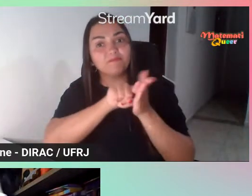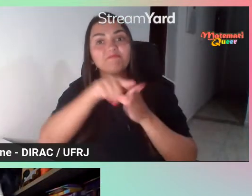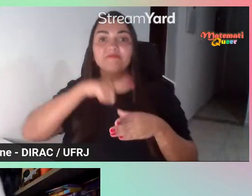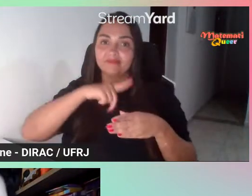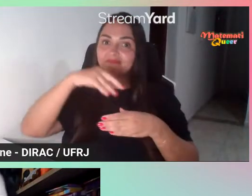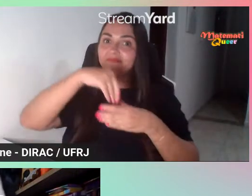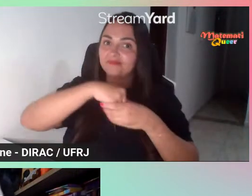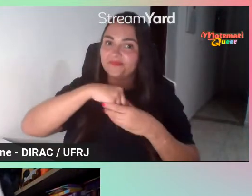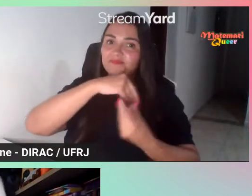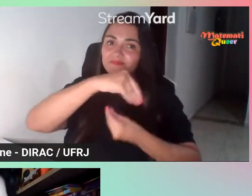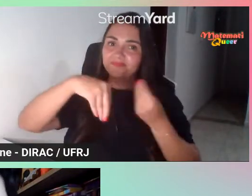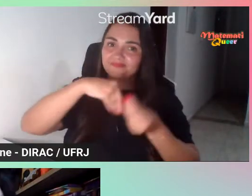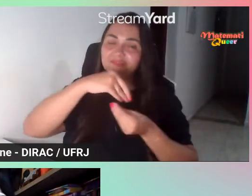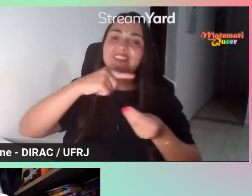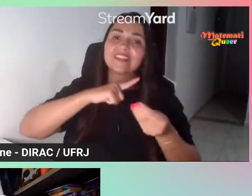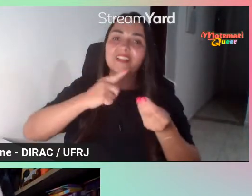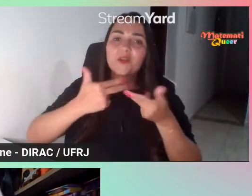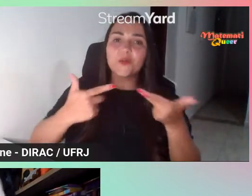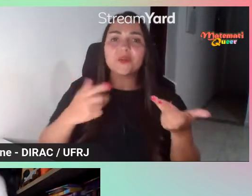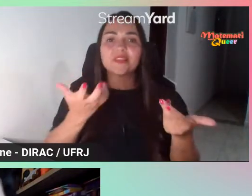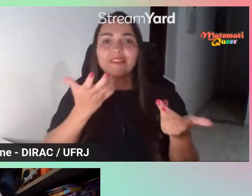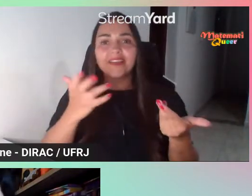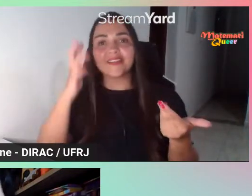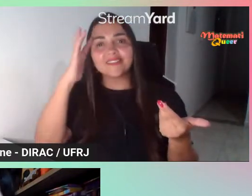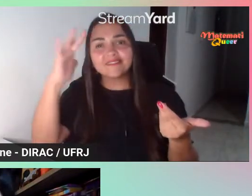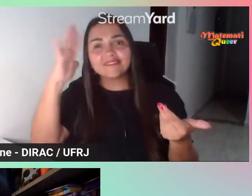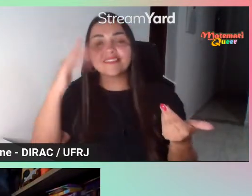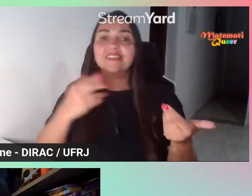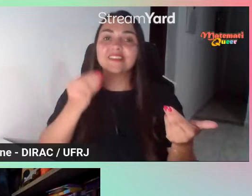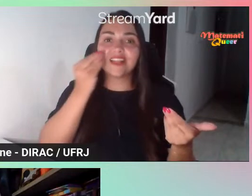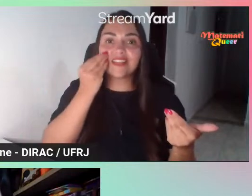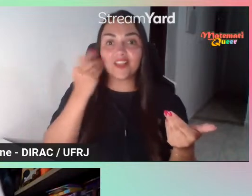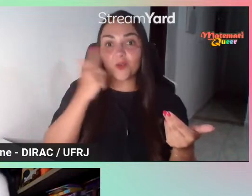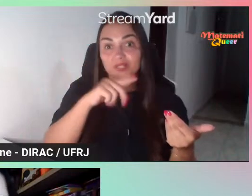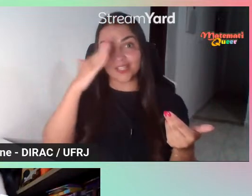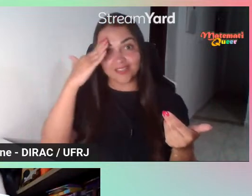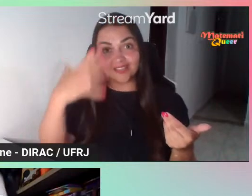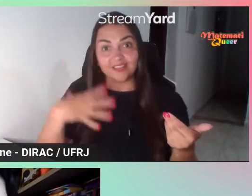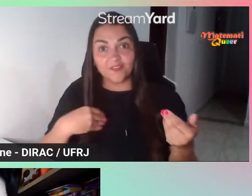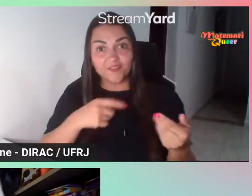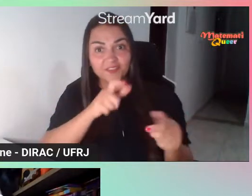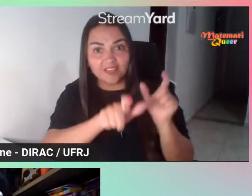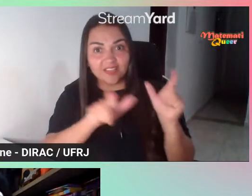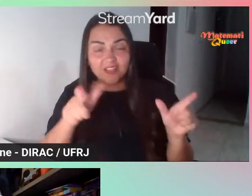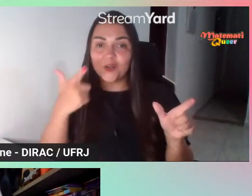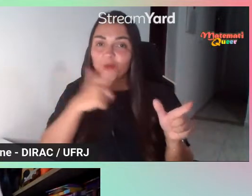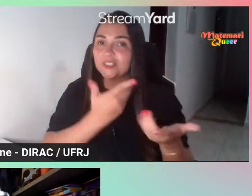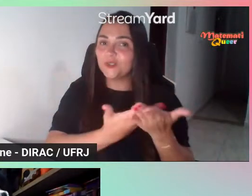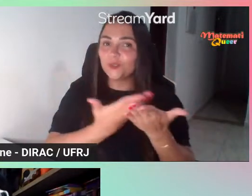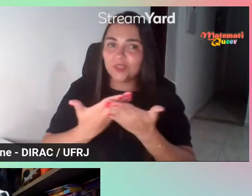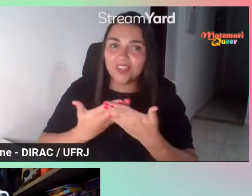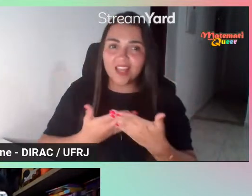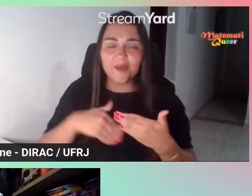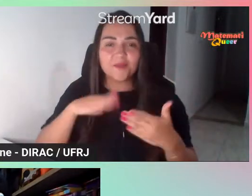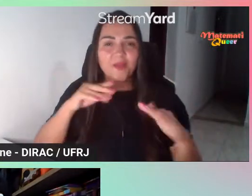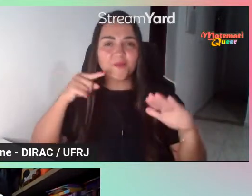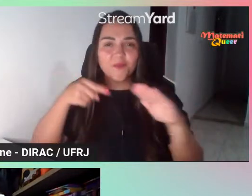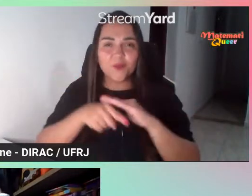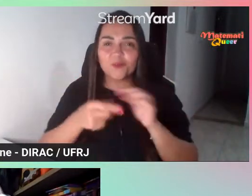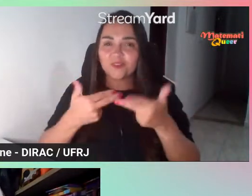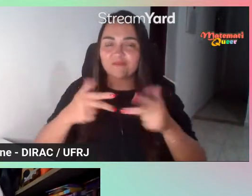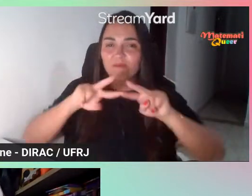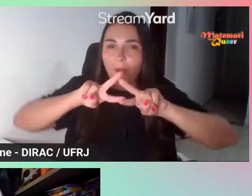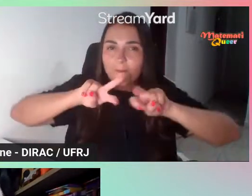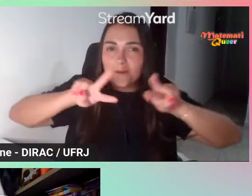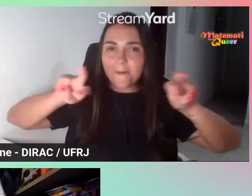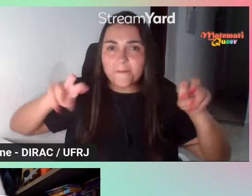a gente tem essa coisa de querer ajudar, entender os nossos filhos e acaba estudando e se aprofundando naquilo. É muito